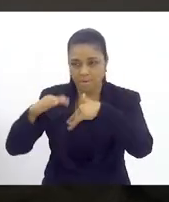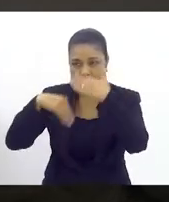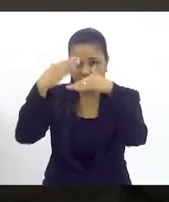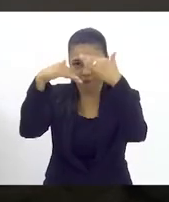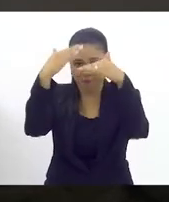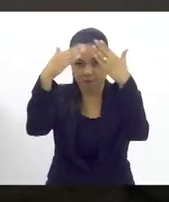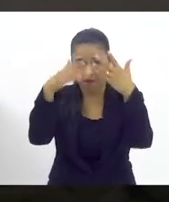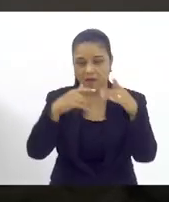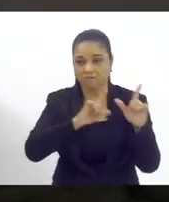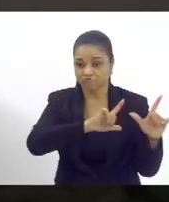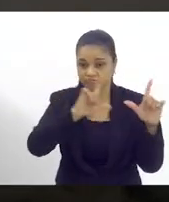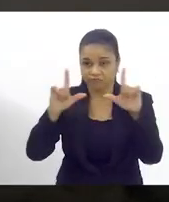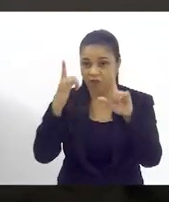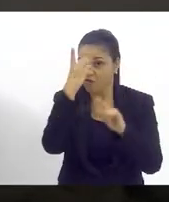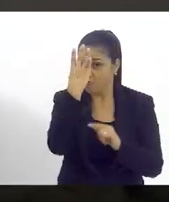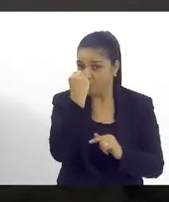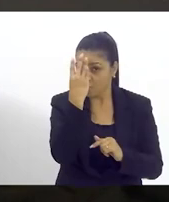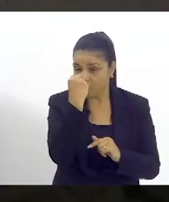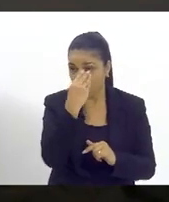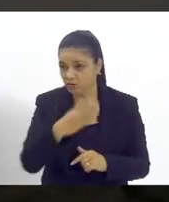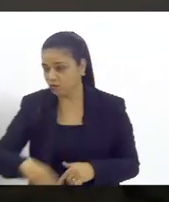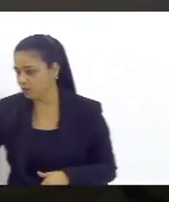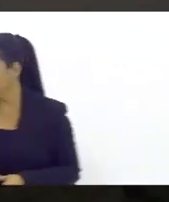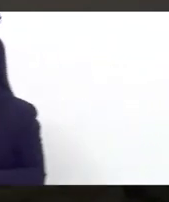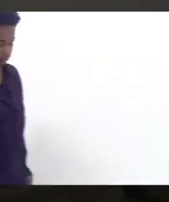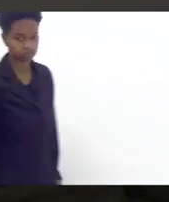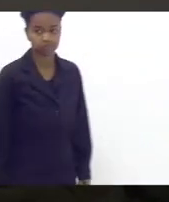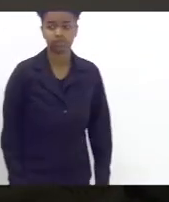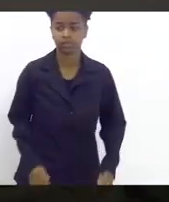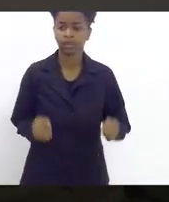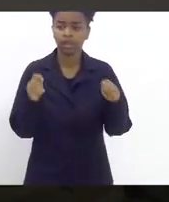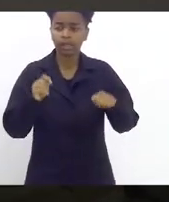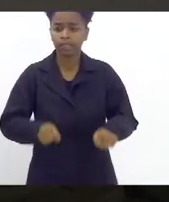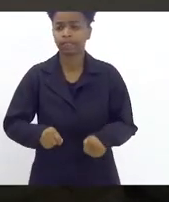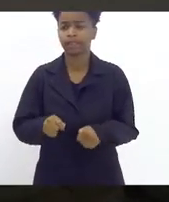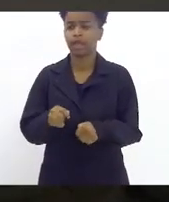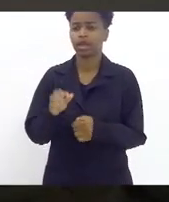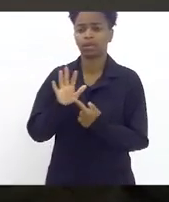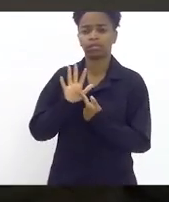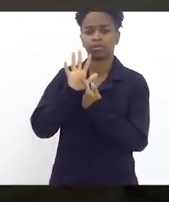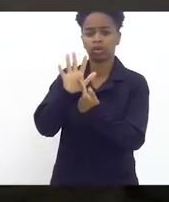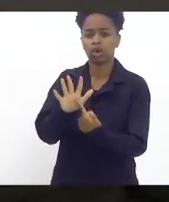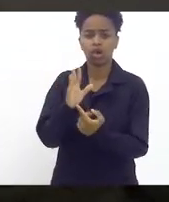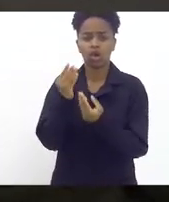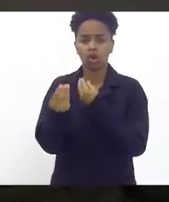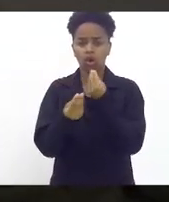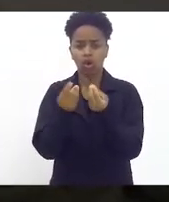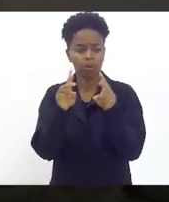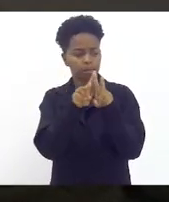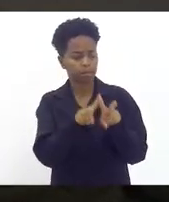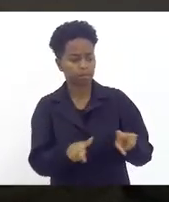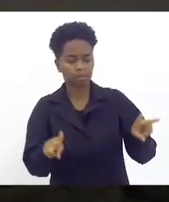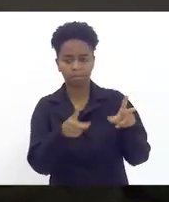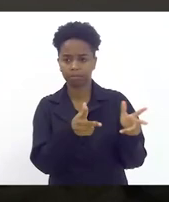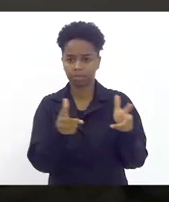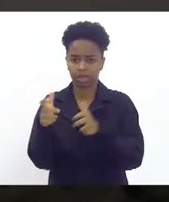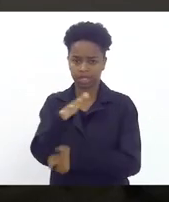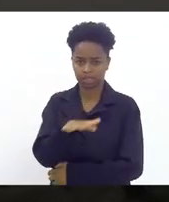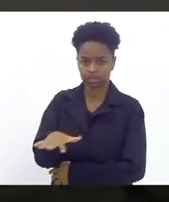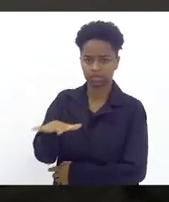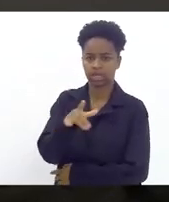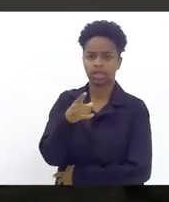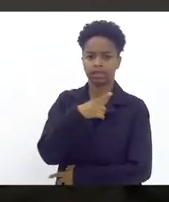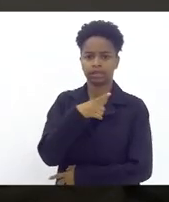slide eu quis trazer uma foto que seja bastante que fosse bastante representativa da nossa visão né aí a gente